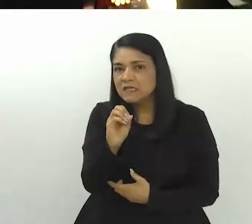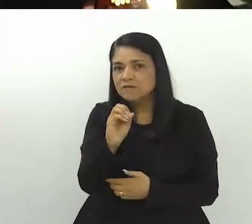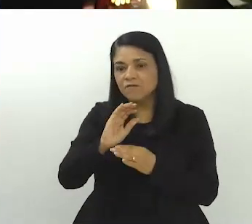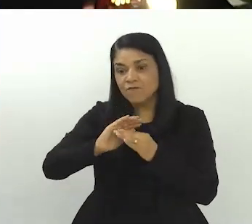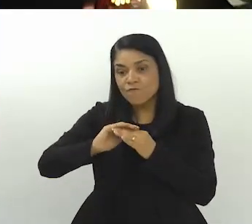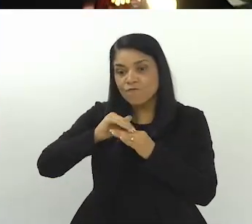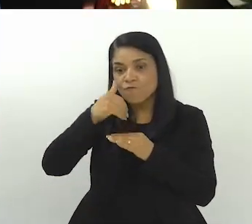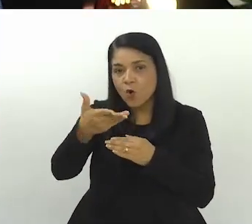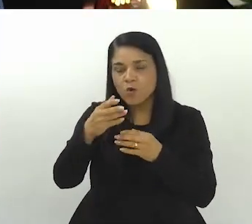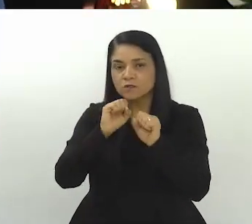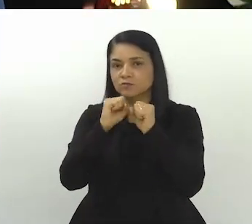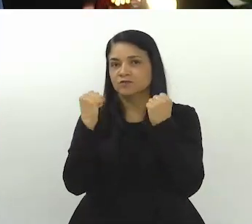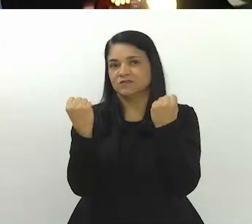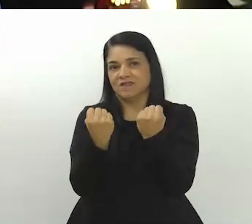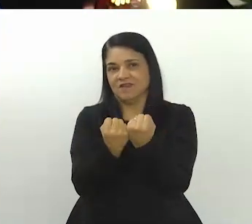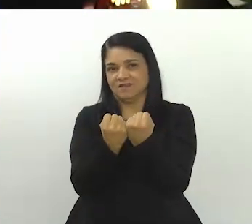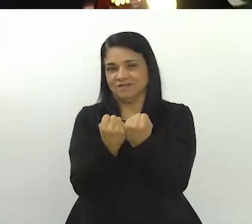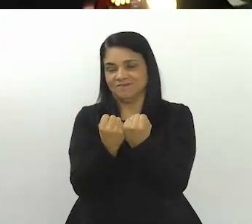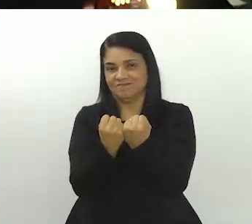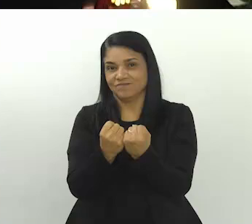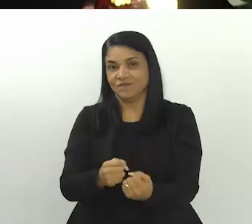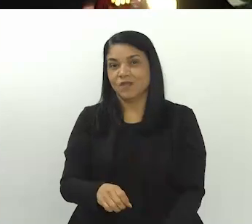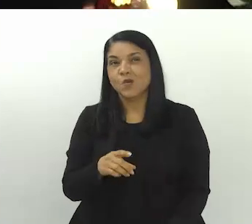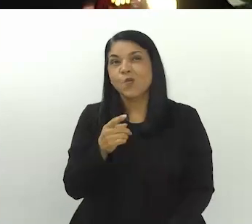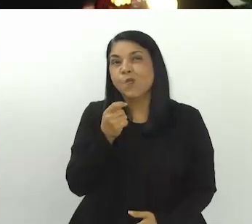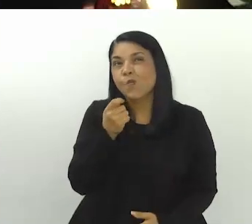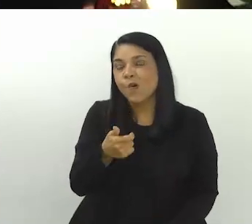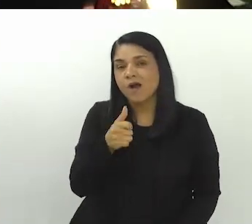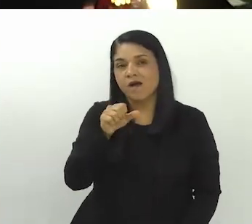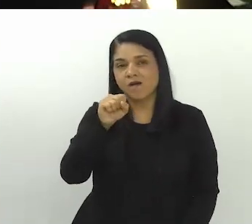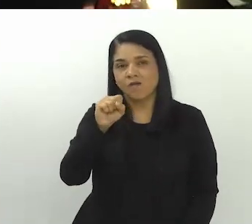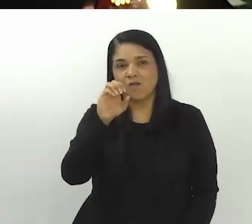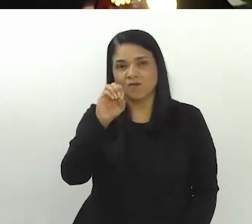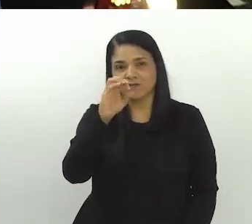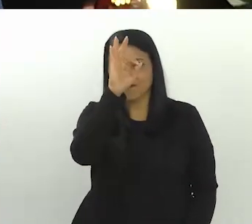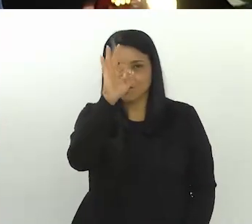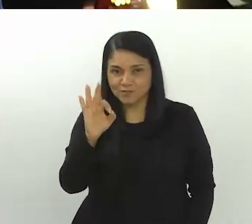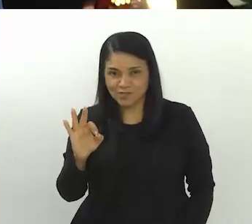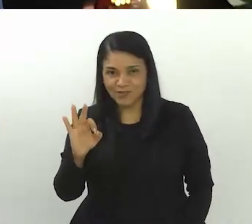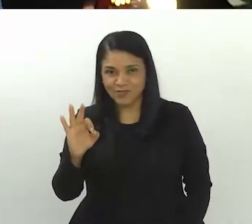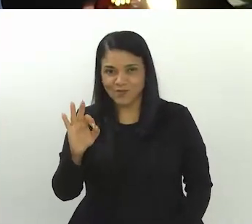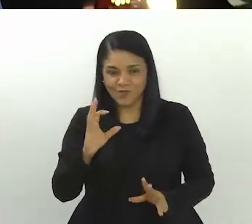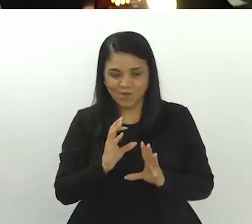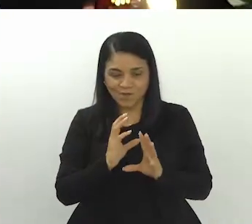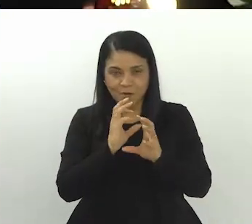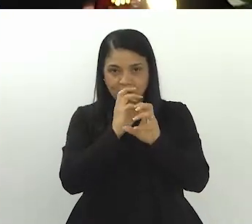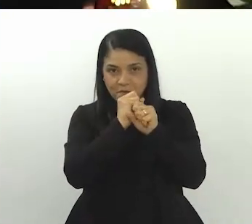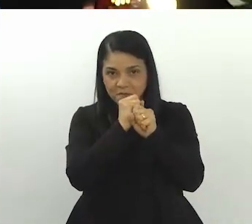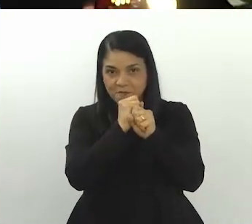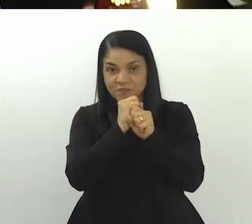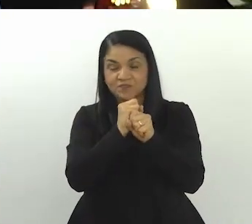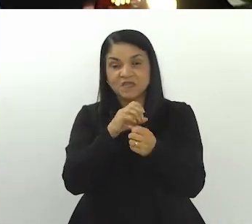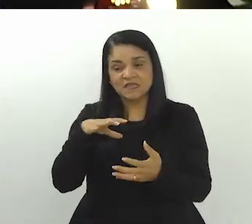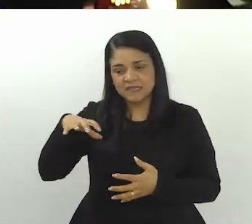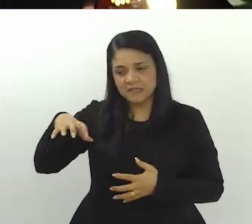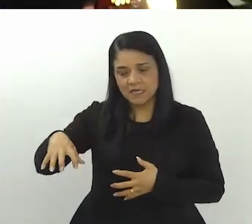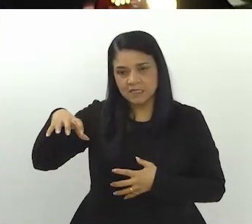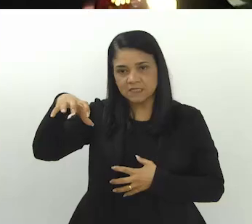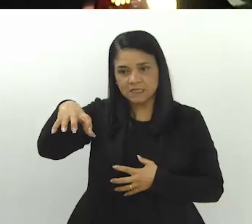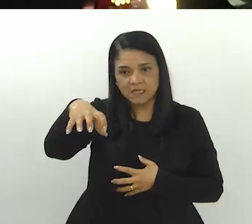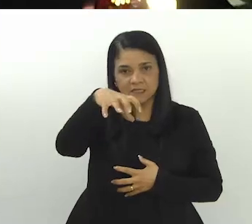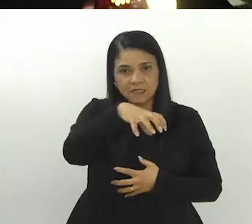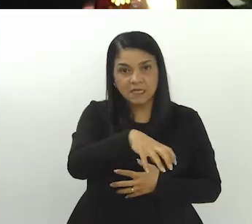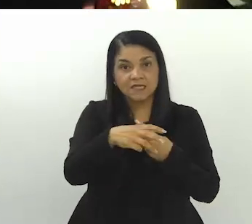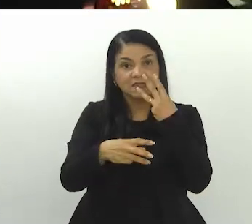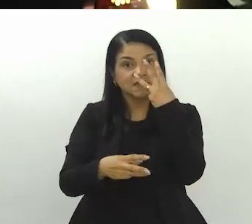30 fora dos estádios. É quase 80% do total. 3 regiões se destacam